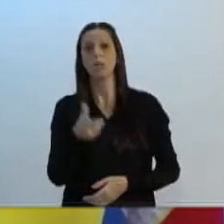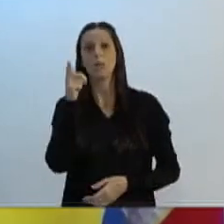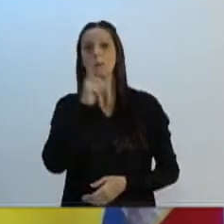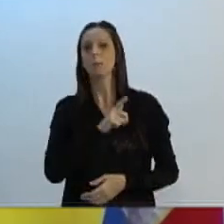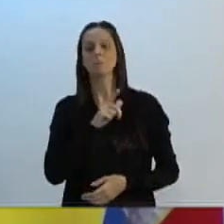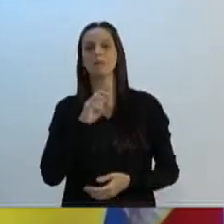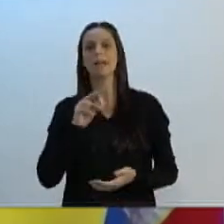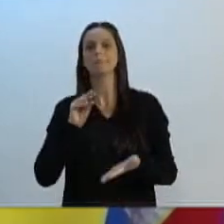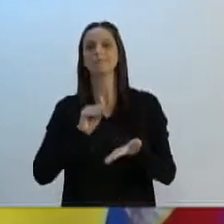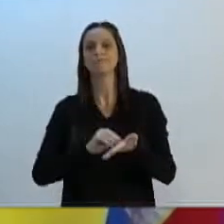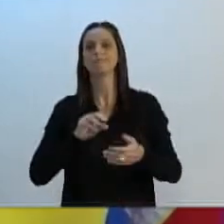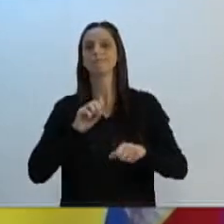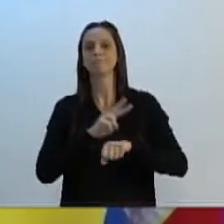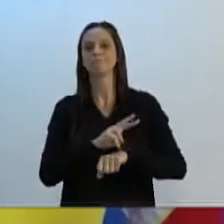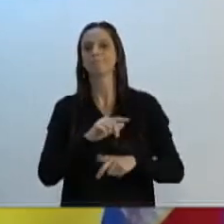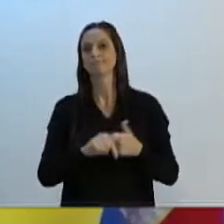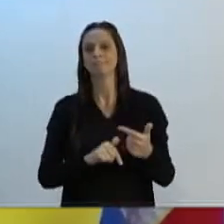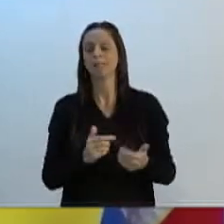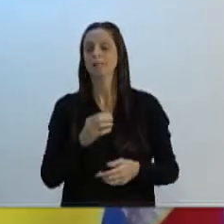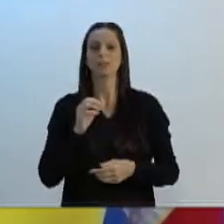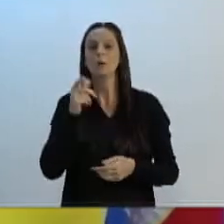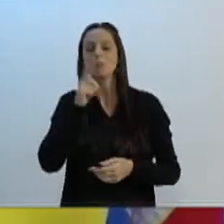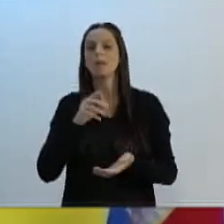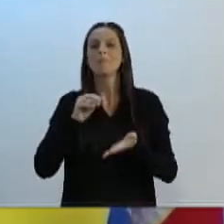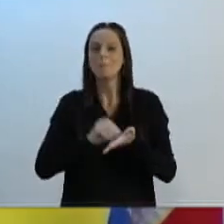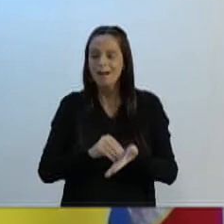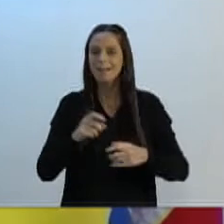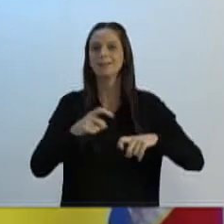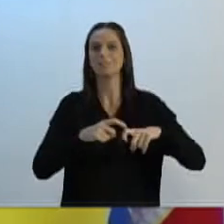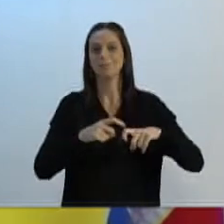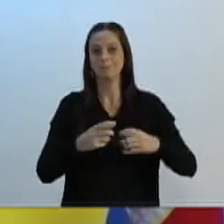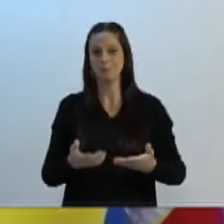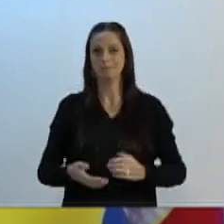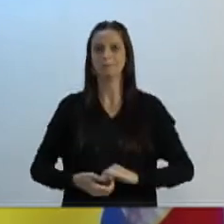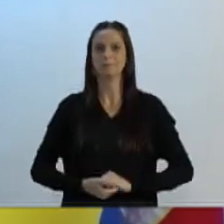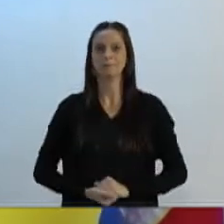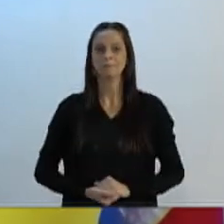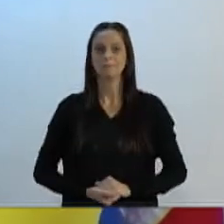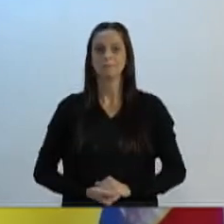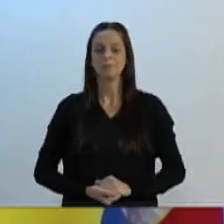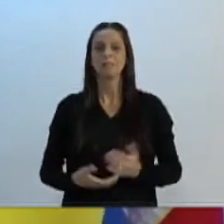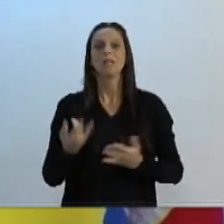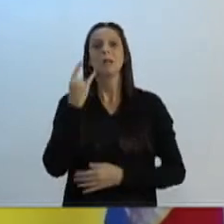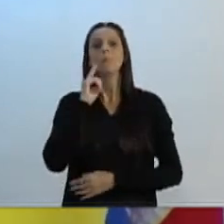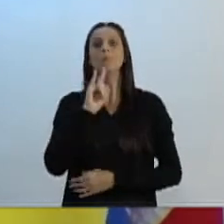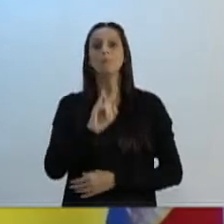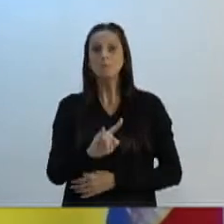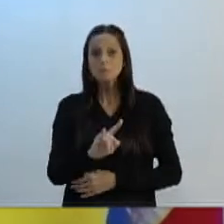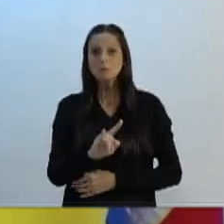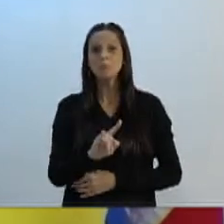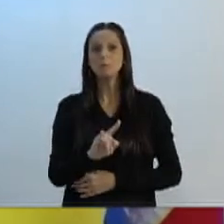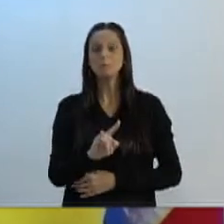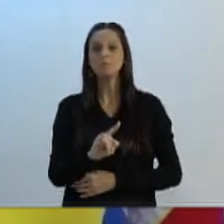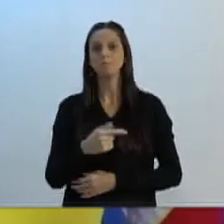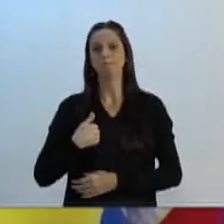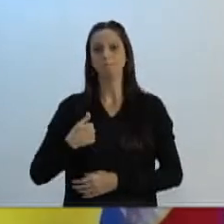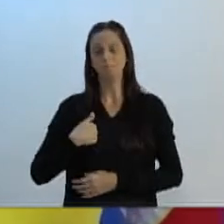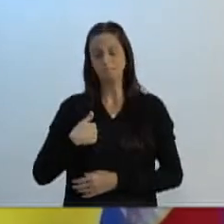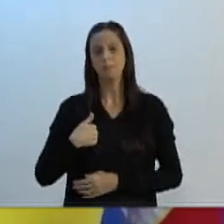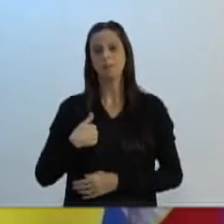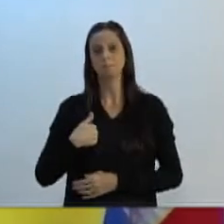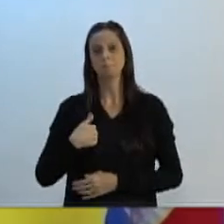fila porque já foi marcado e o cidadão acaba não indo e por último e não menos importante estive